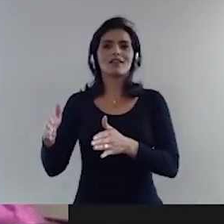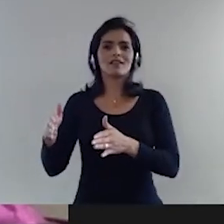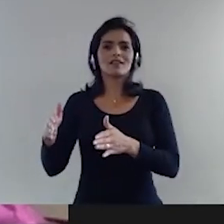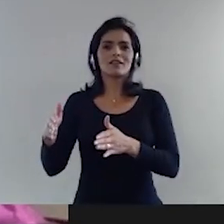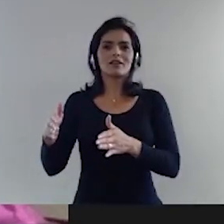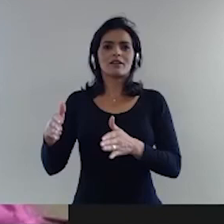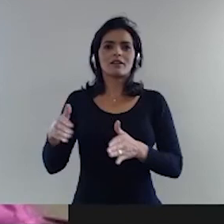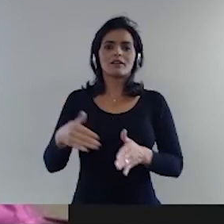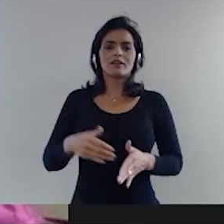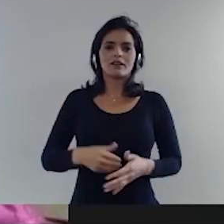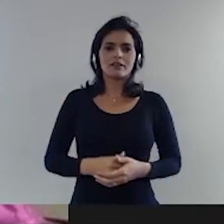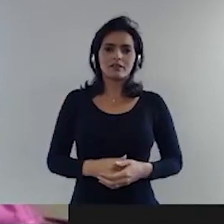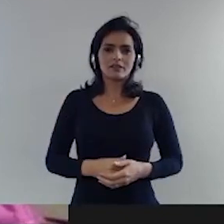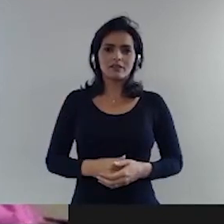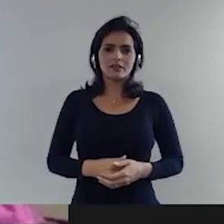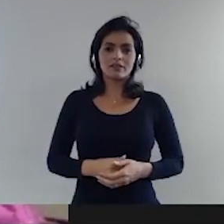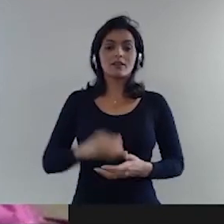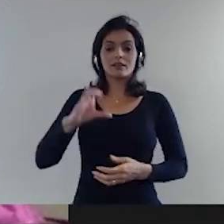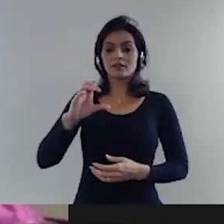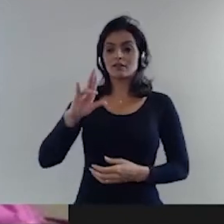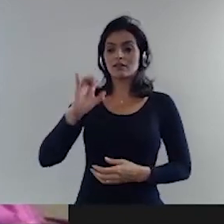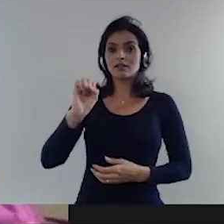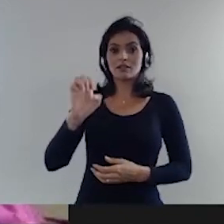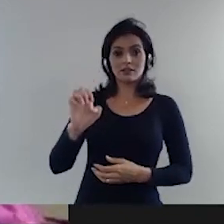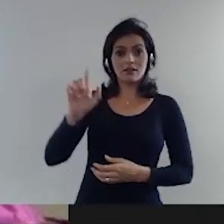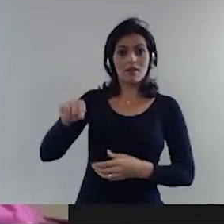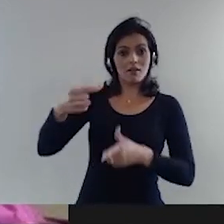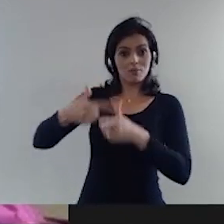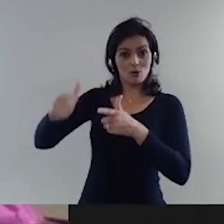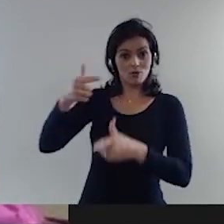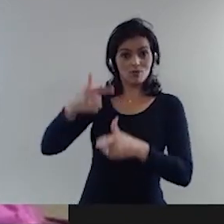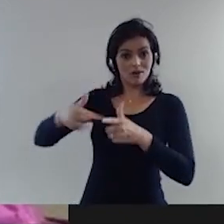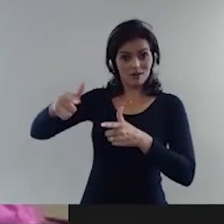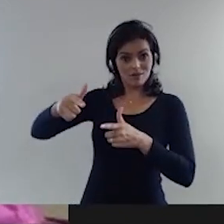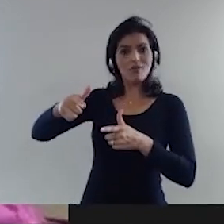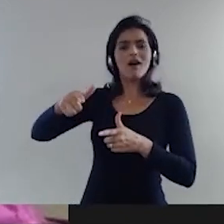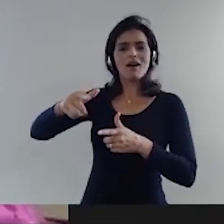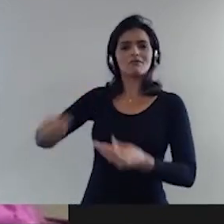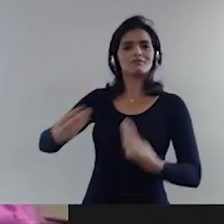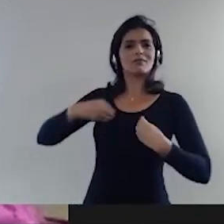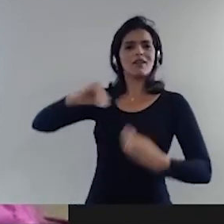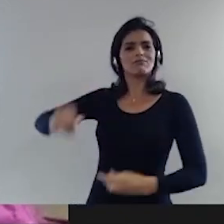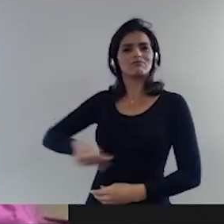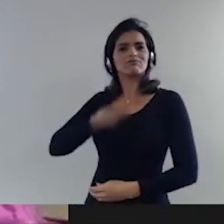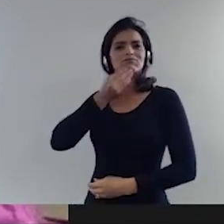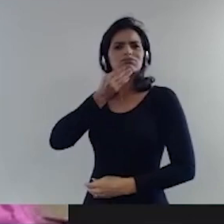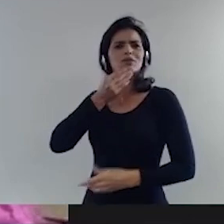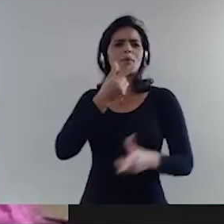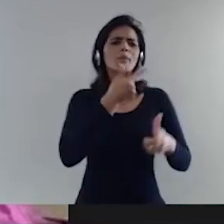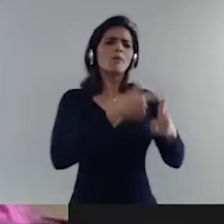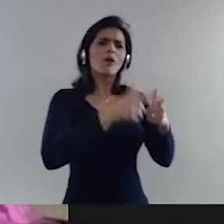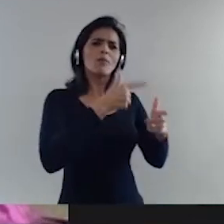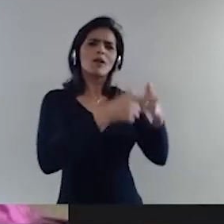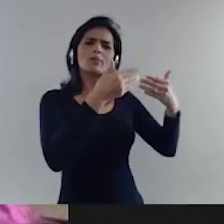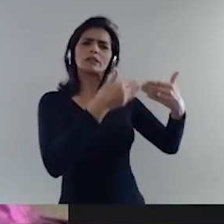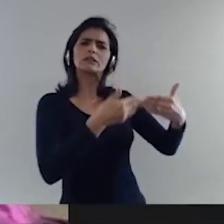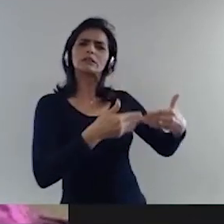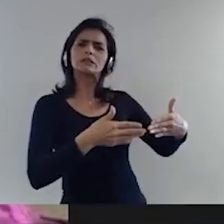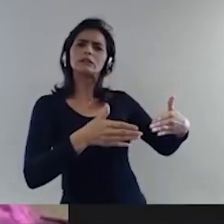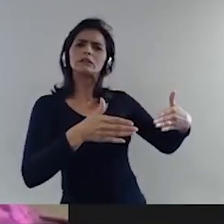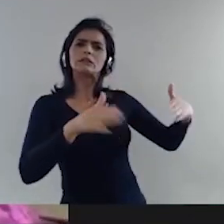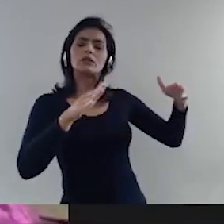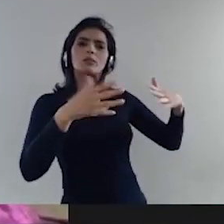com Hannah Arendt a crise como problema e oportunidade. Problema de início, pois nos